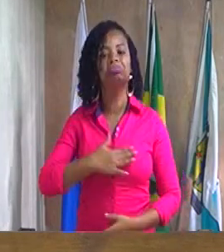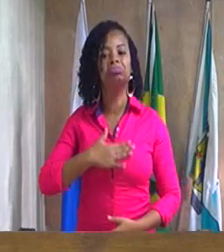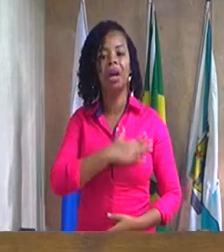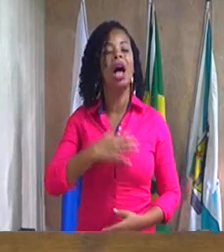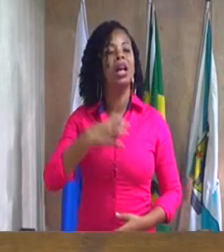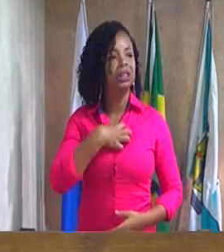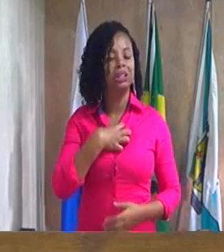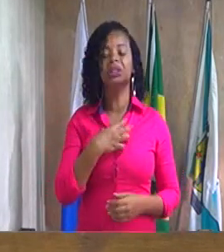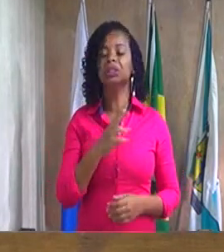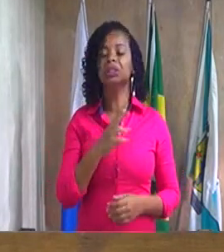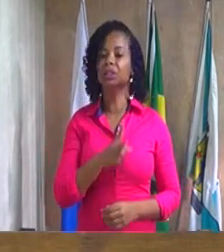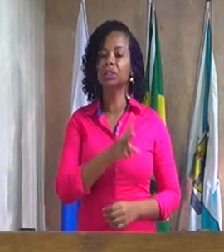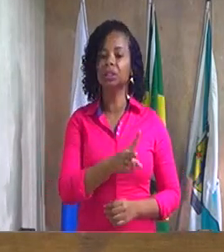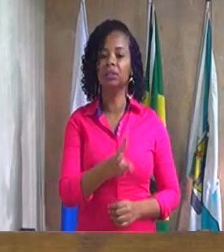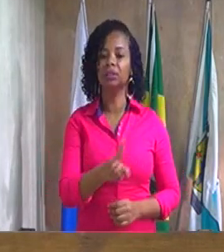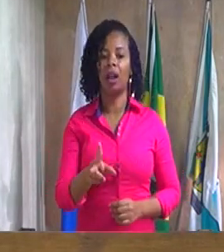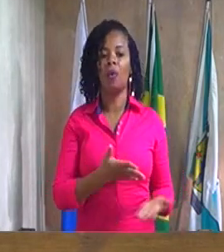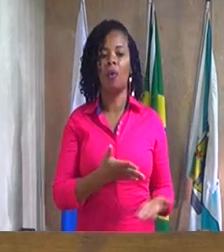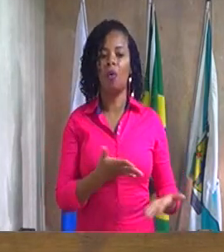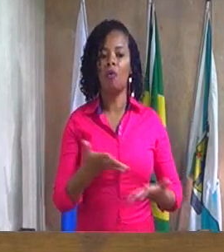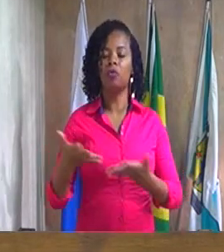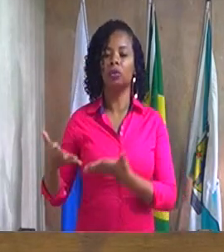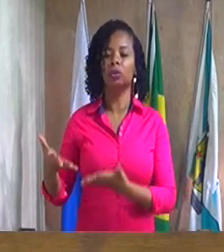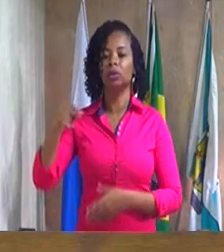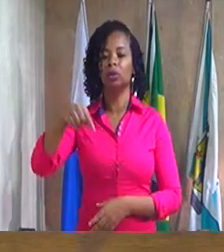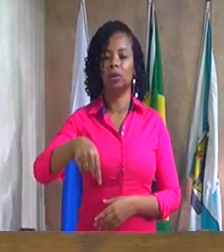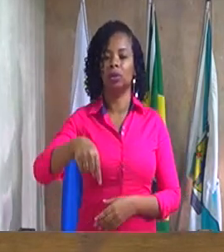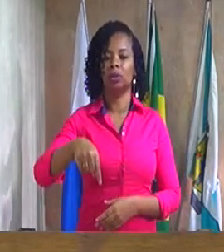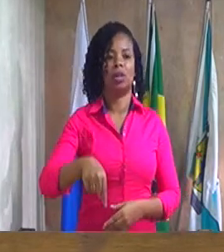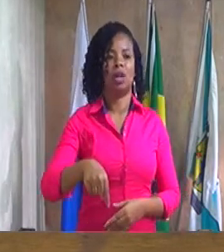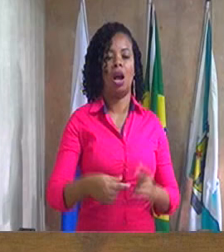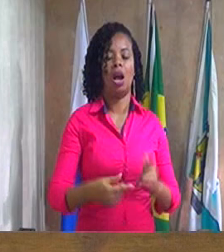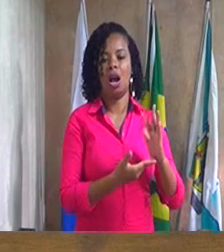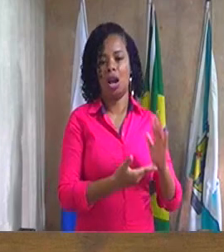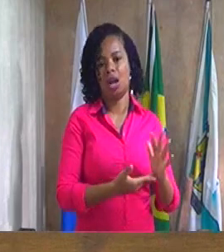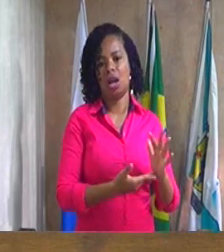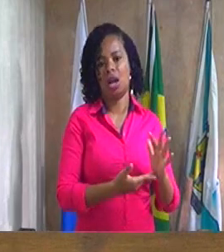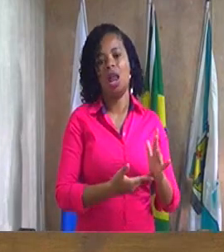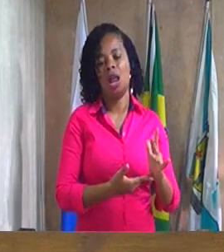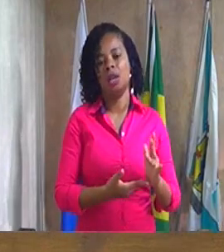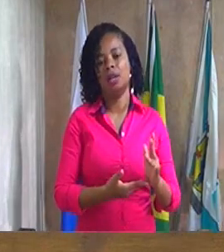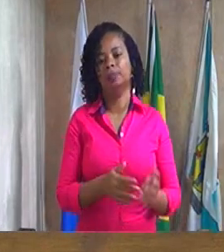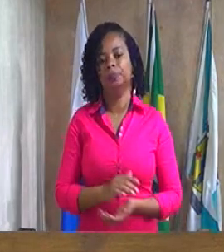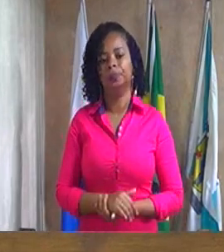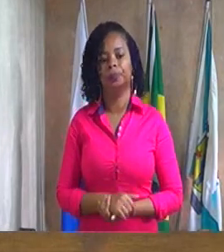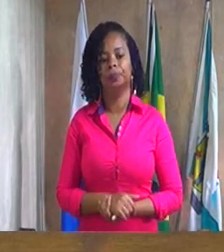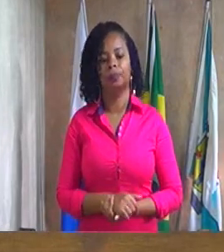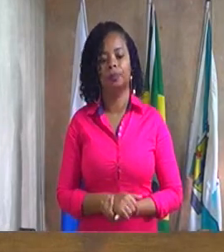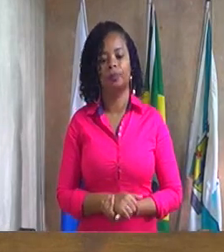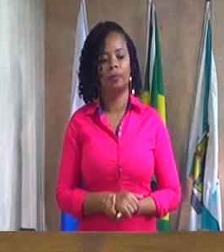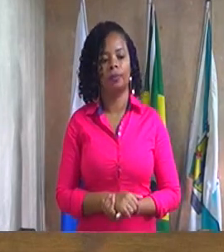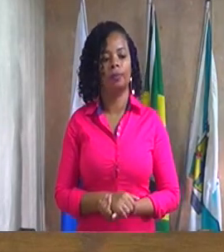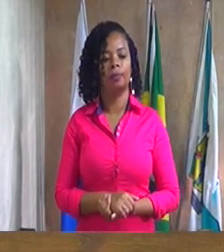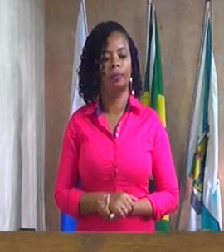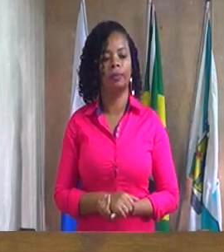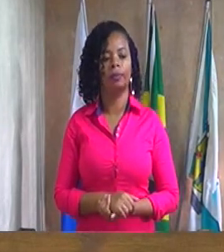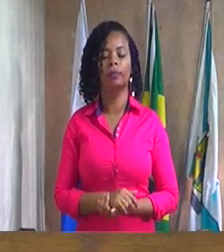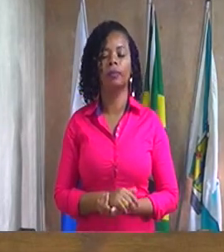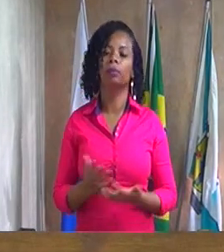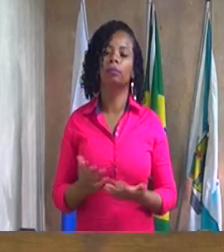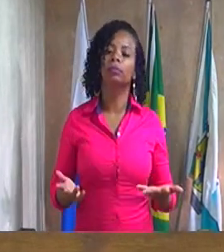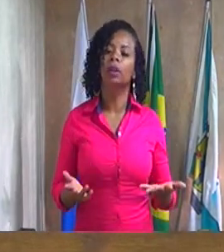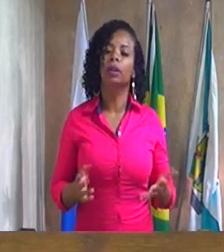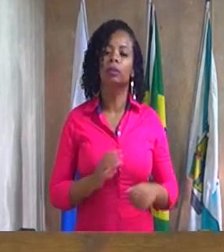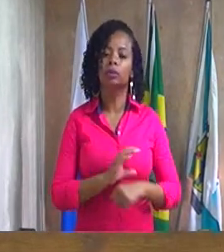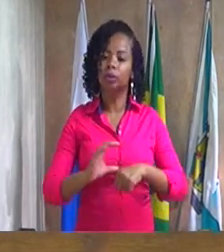sempre convidados para essas sessões da Casa Legislativa. Na